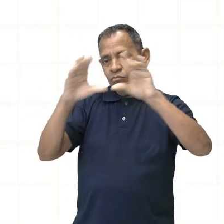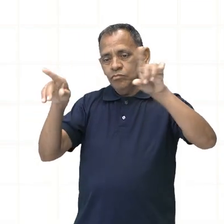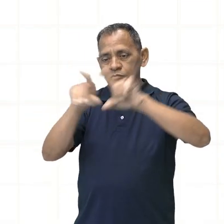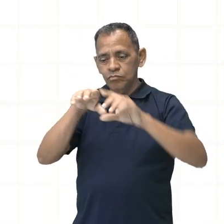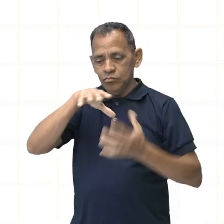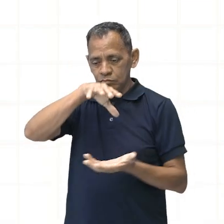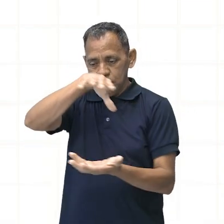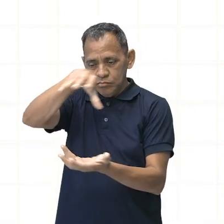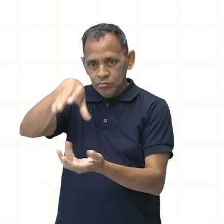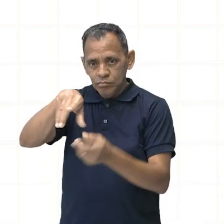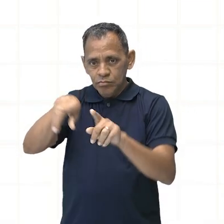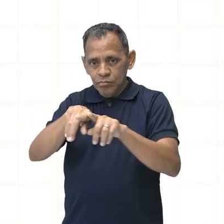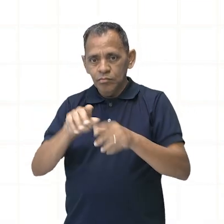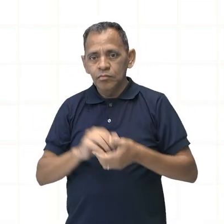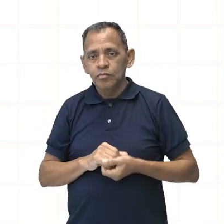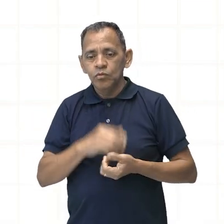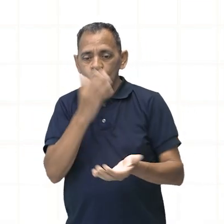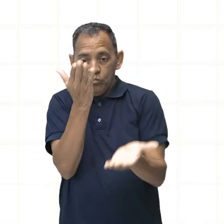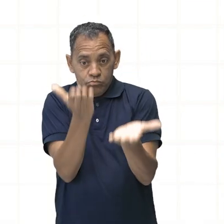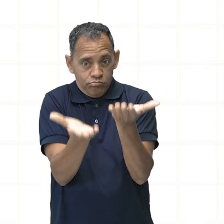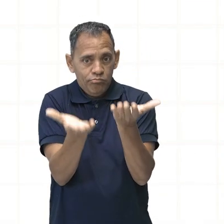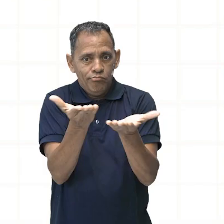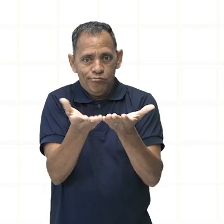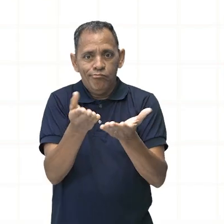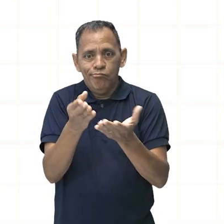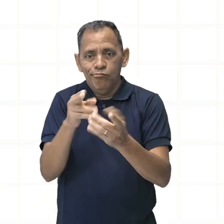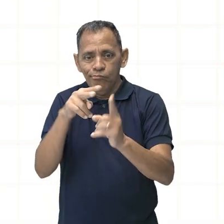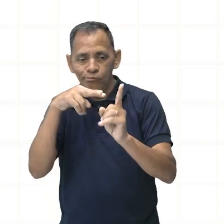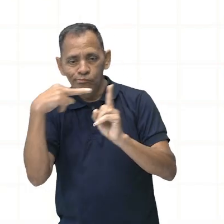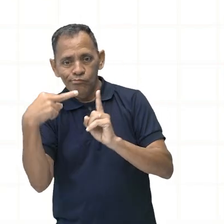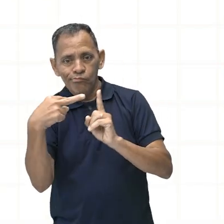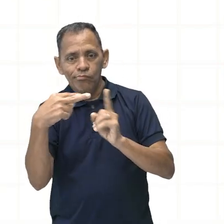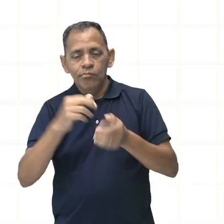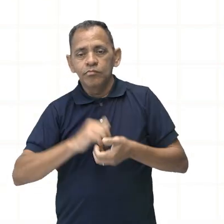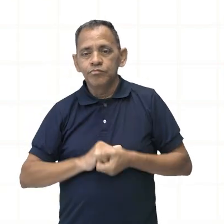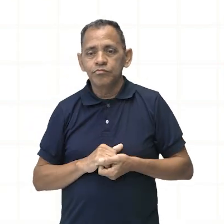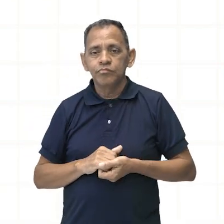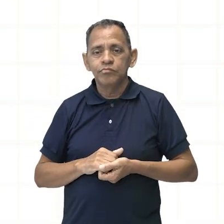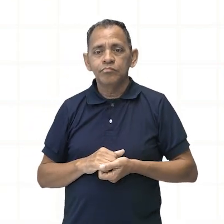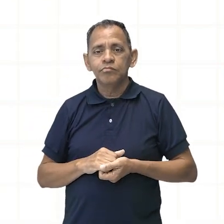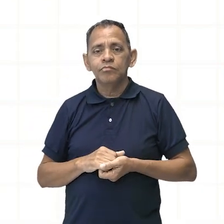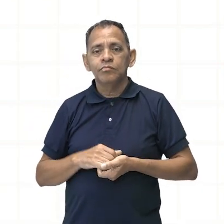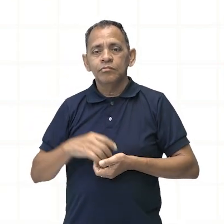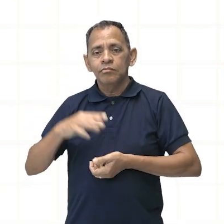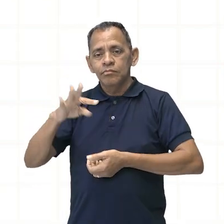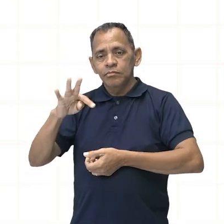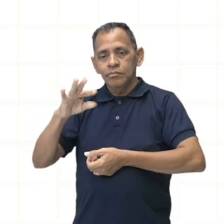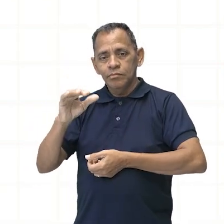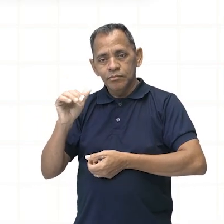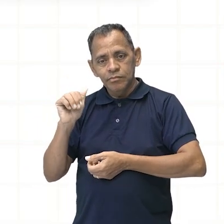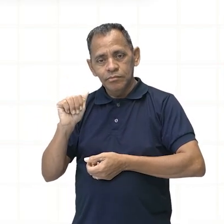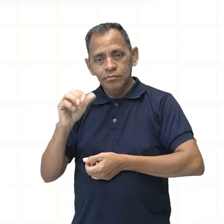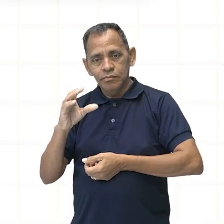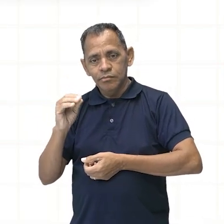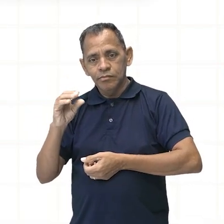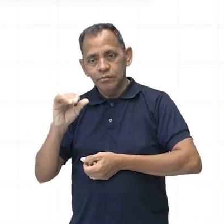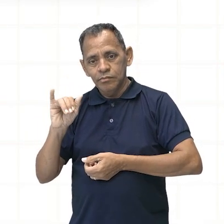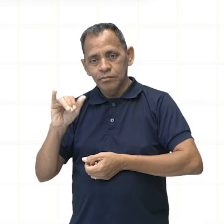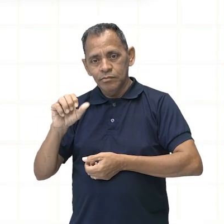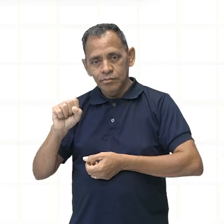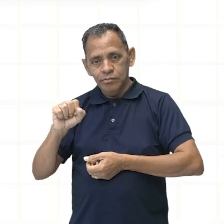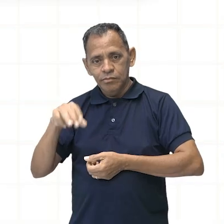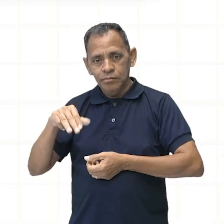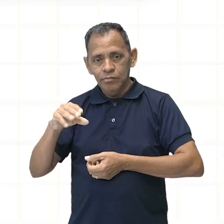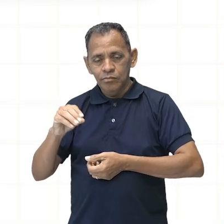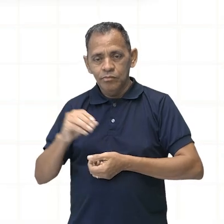um ponto de equilíbrio, o Tao, certo? Temos também o taoísmo, certo? Que também